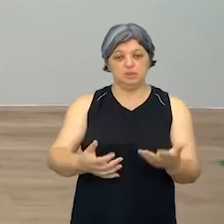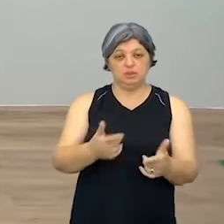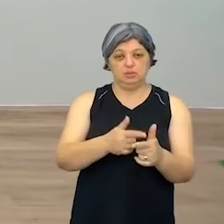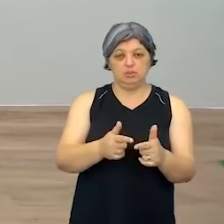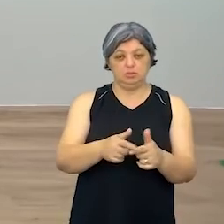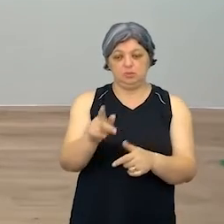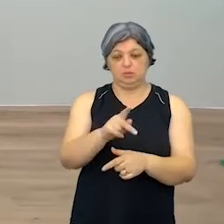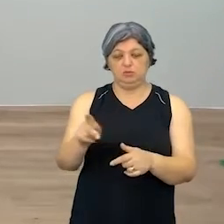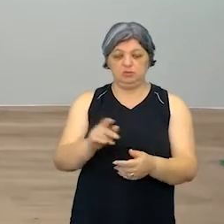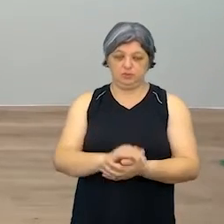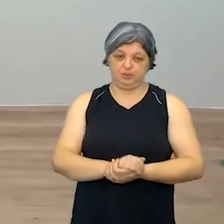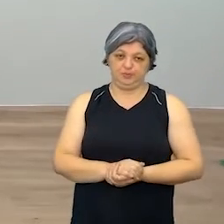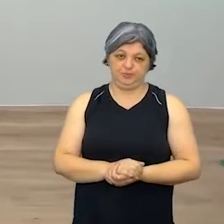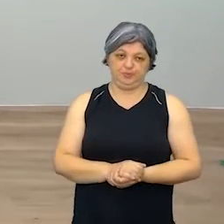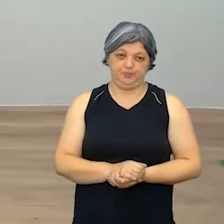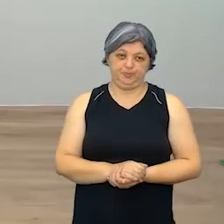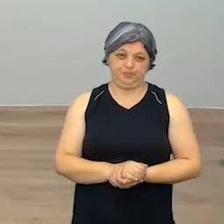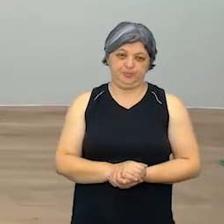professor?